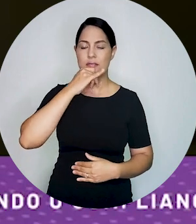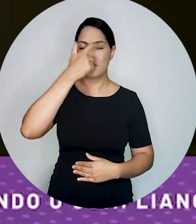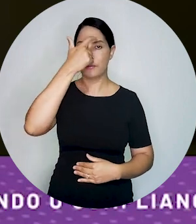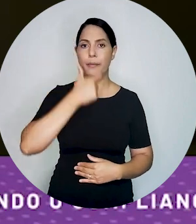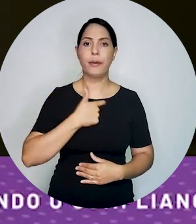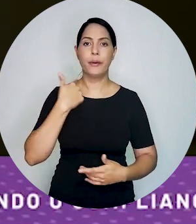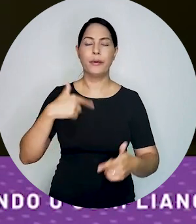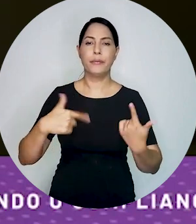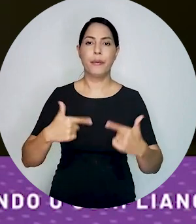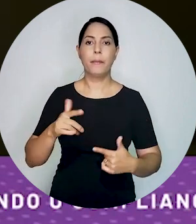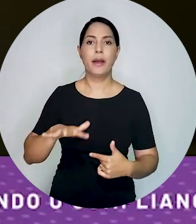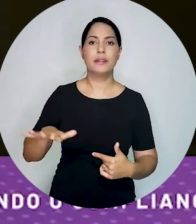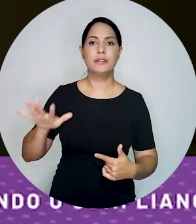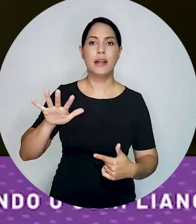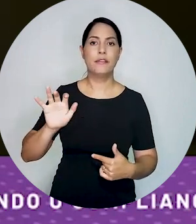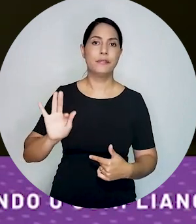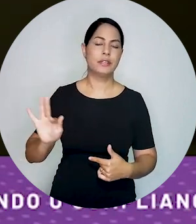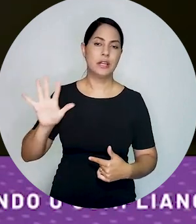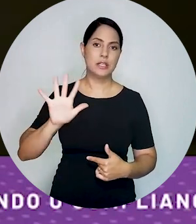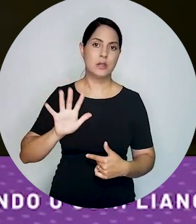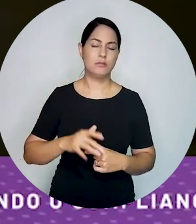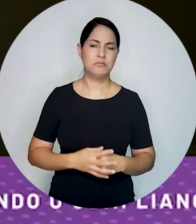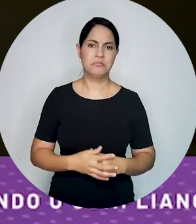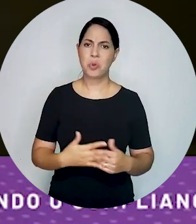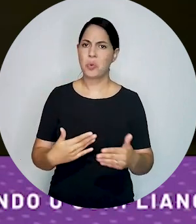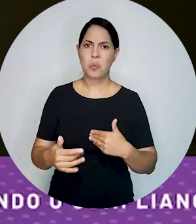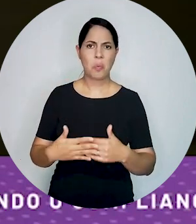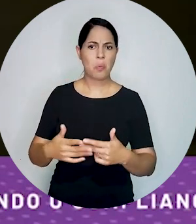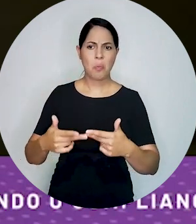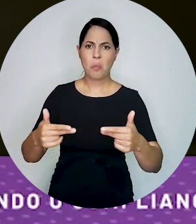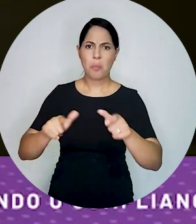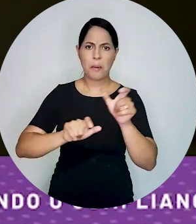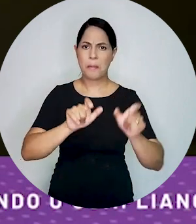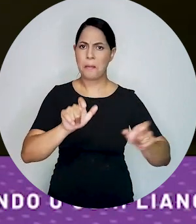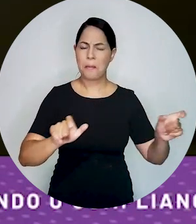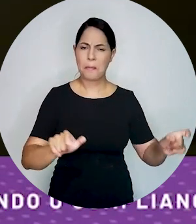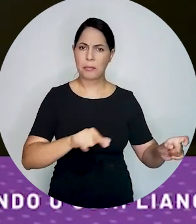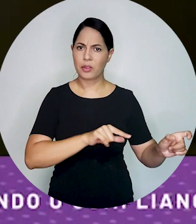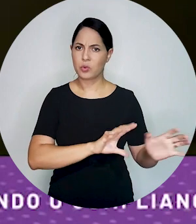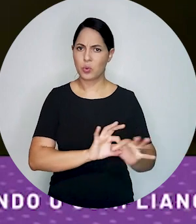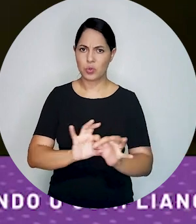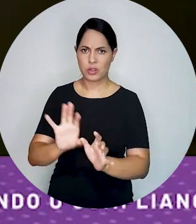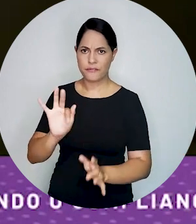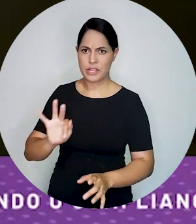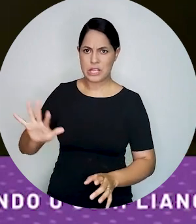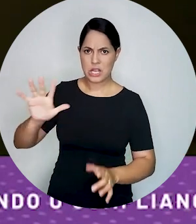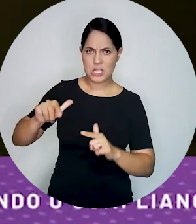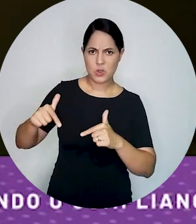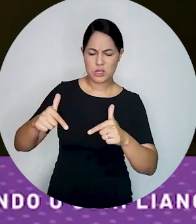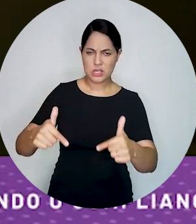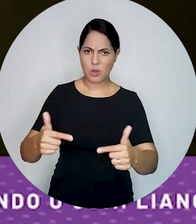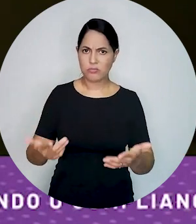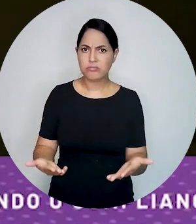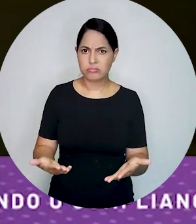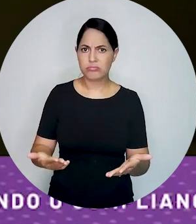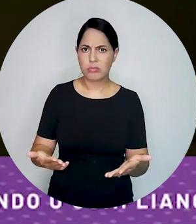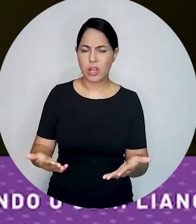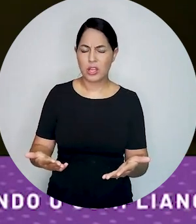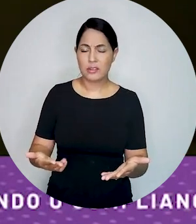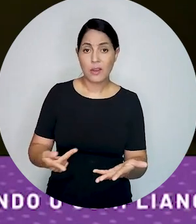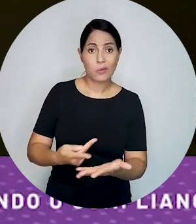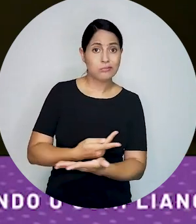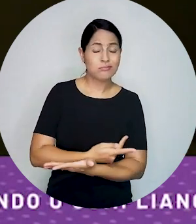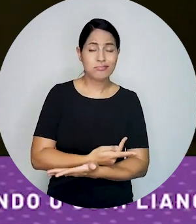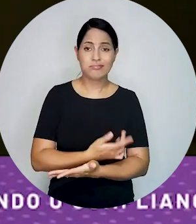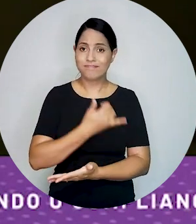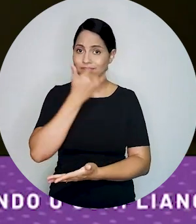seja, eu estou ali, né, trabalho na federação, qualquer pessoa que esteja ali falando em nome da federação, que pratique algum ato